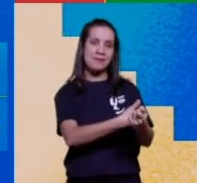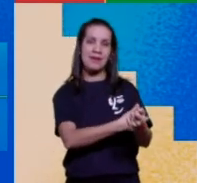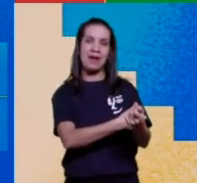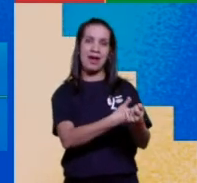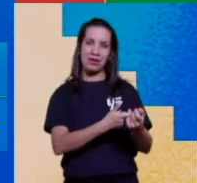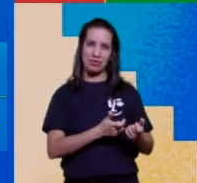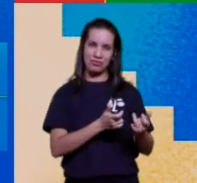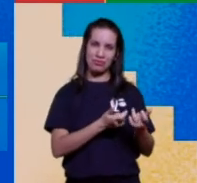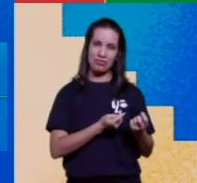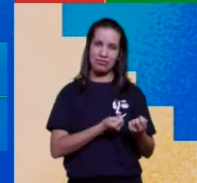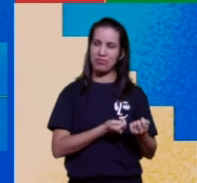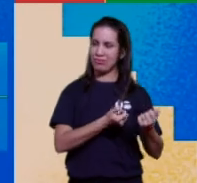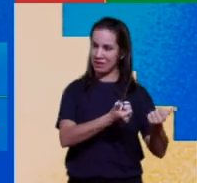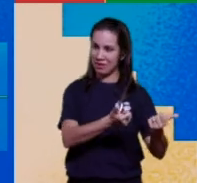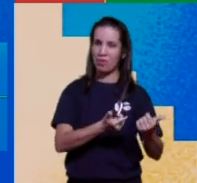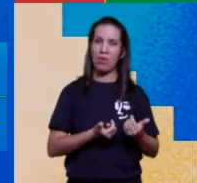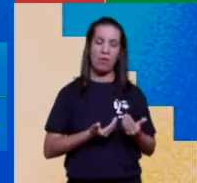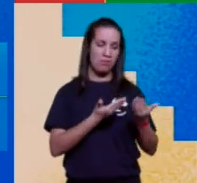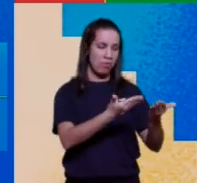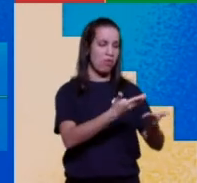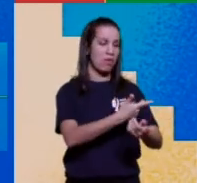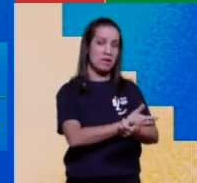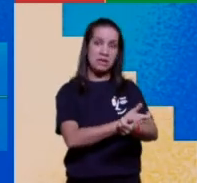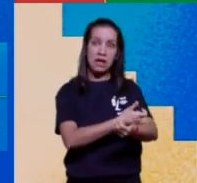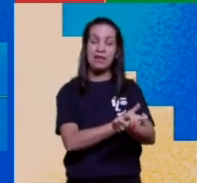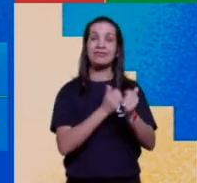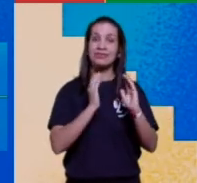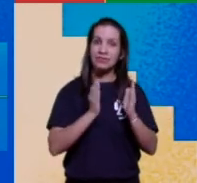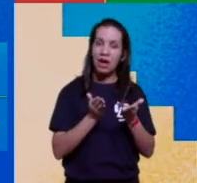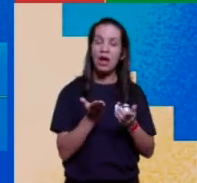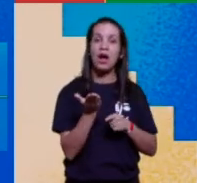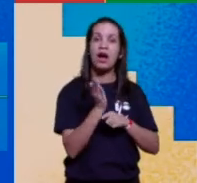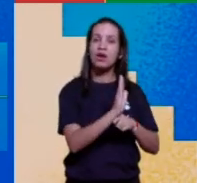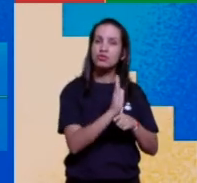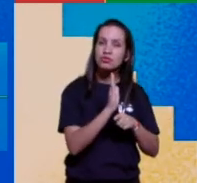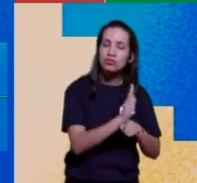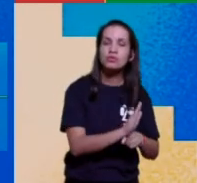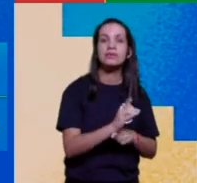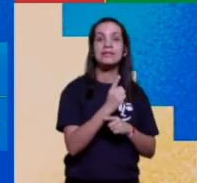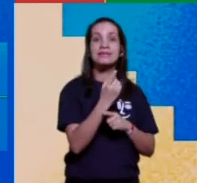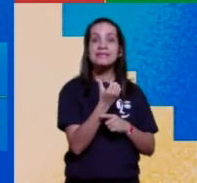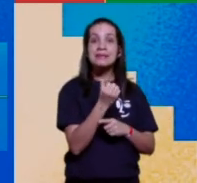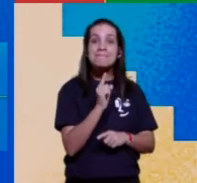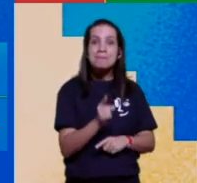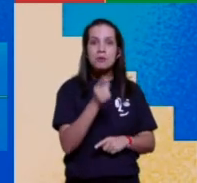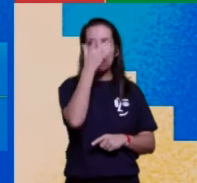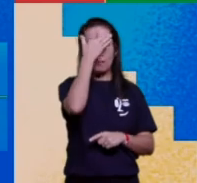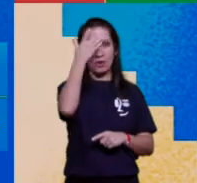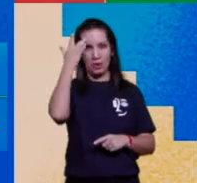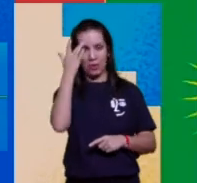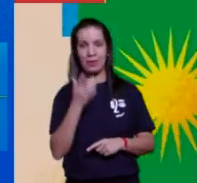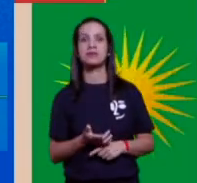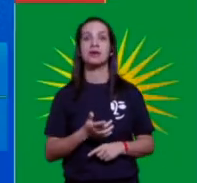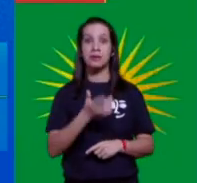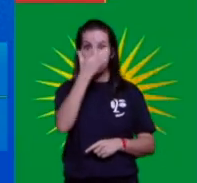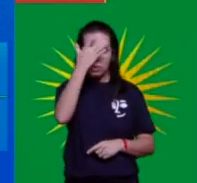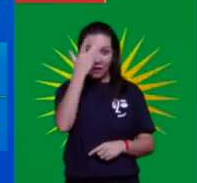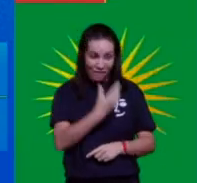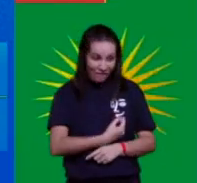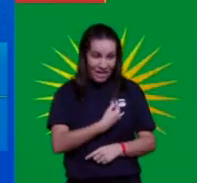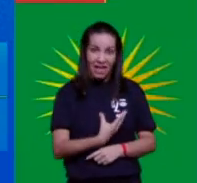mil funcionários aqui do Rio de Janeiro doaram sangue. Ou seja, ajudamos a 16 mil pessoas. Salvamos vidas.